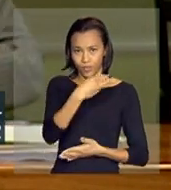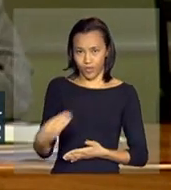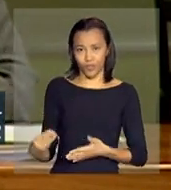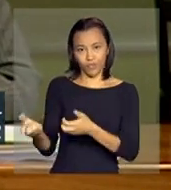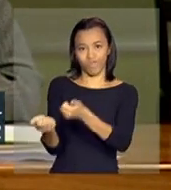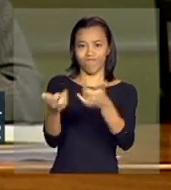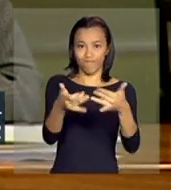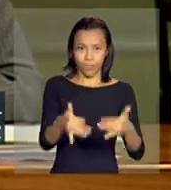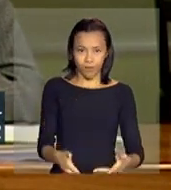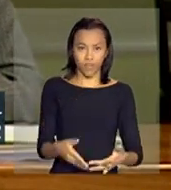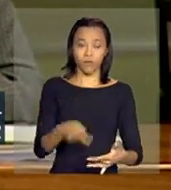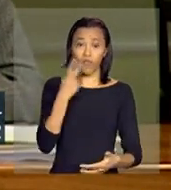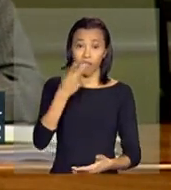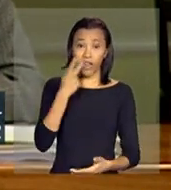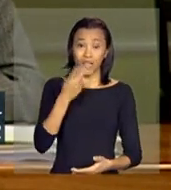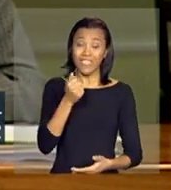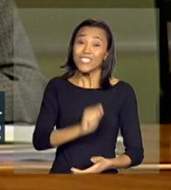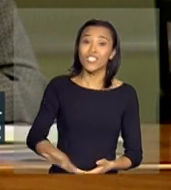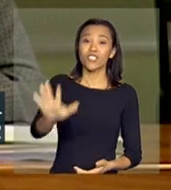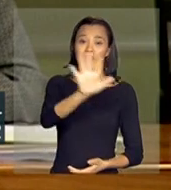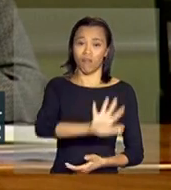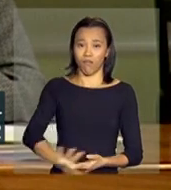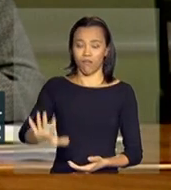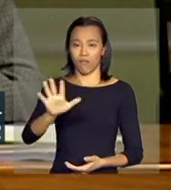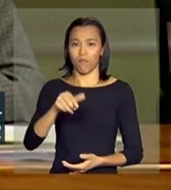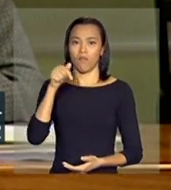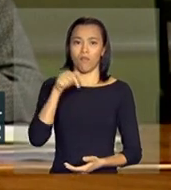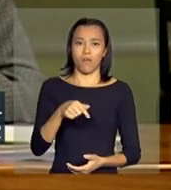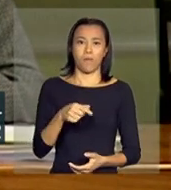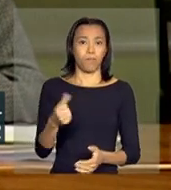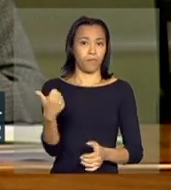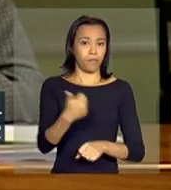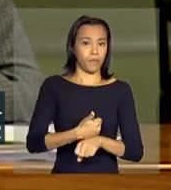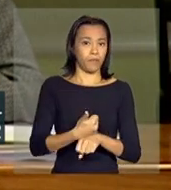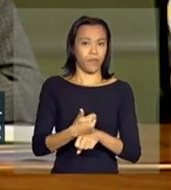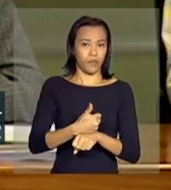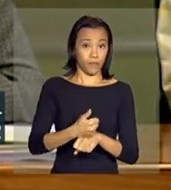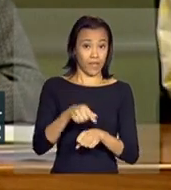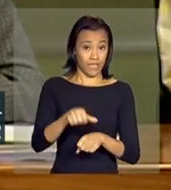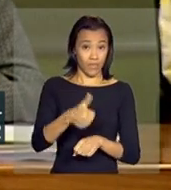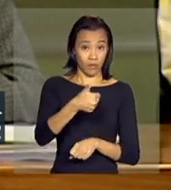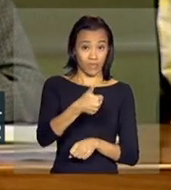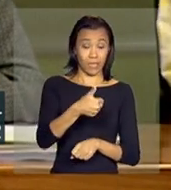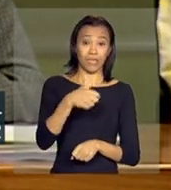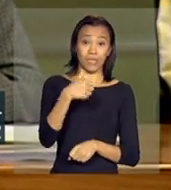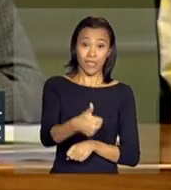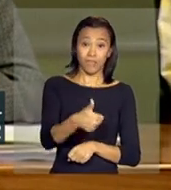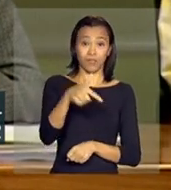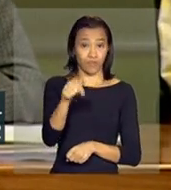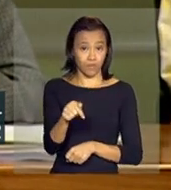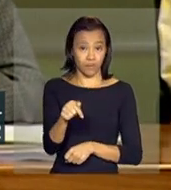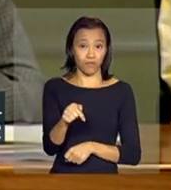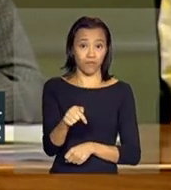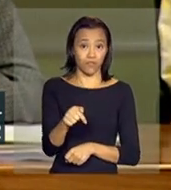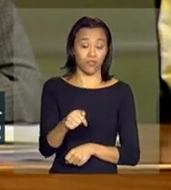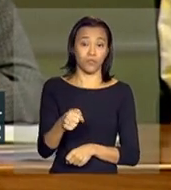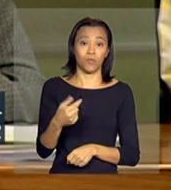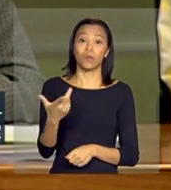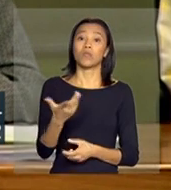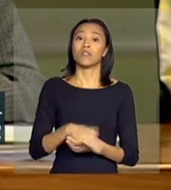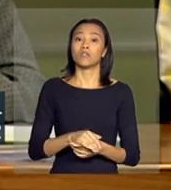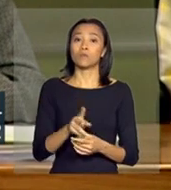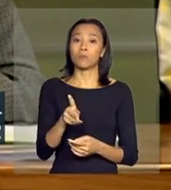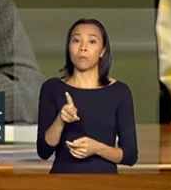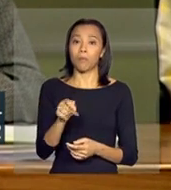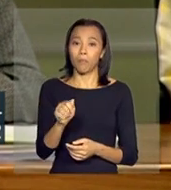maneira geral, tá certo? As obras, primeira coisa, esse é o 17º balanço do PAC, sexto do PAC